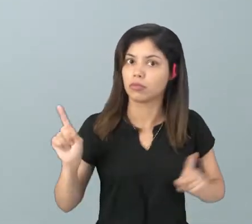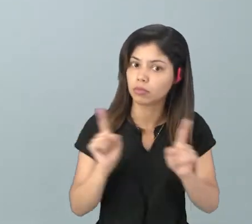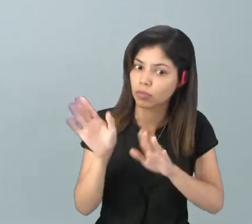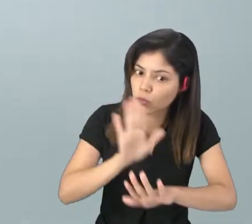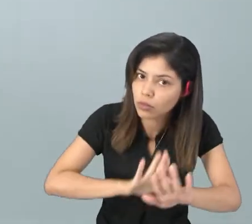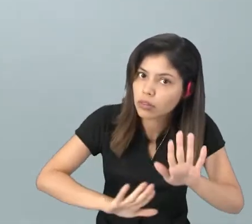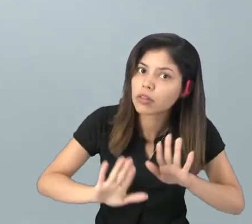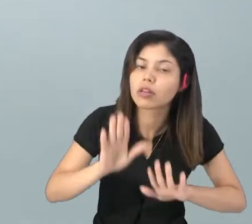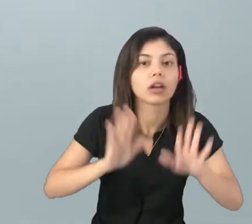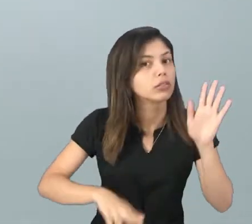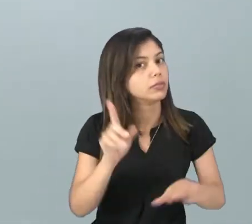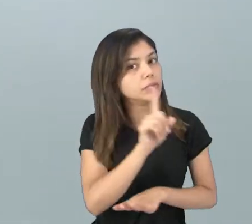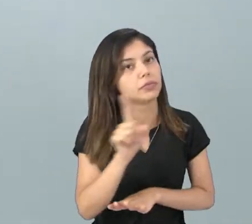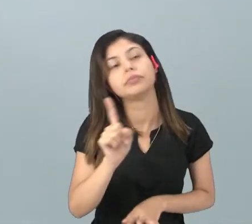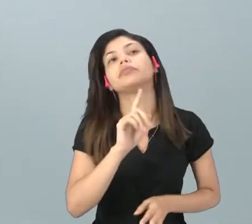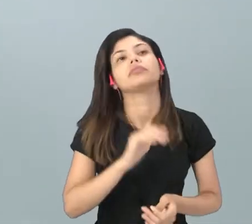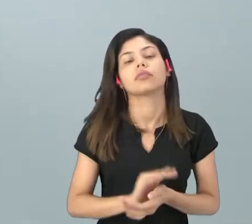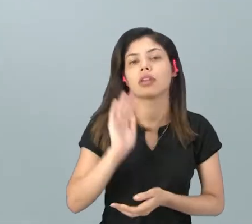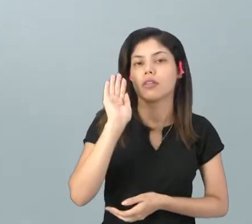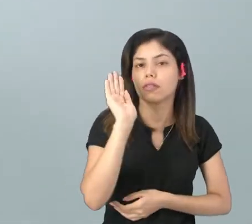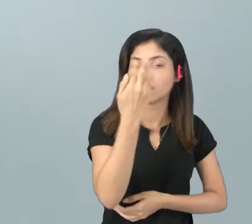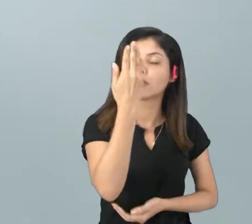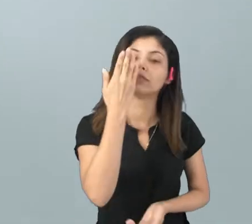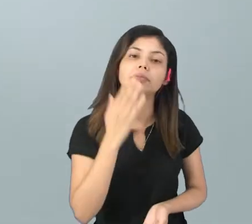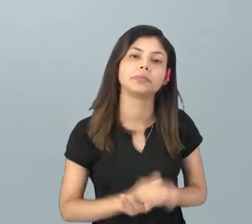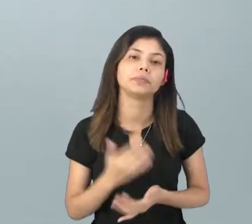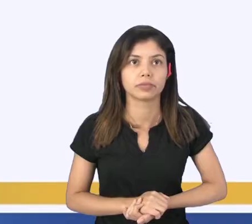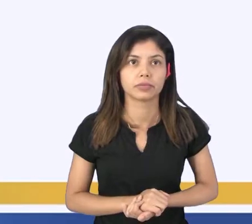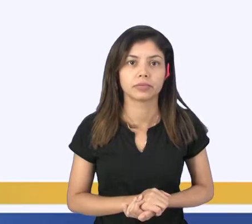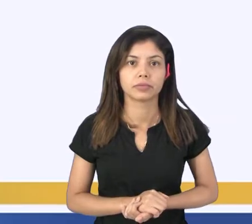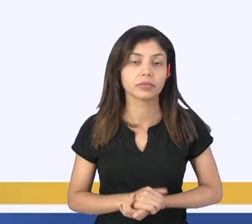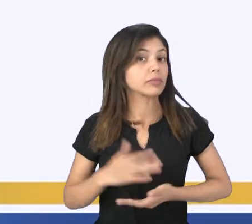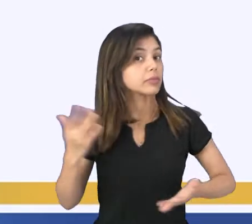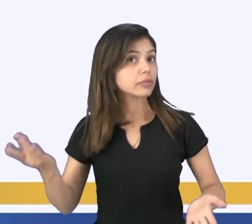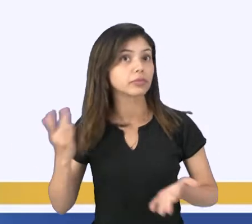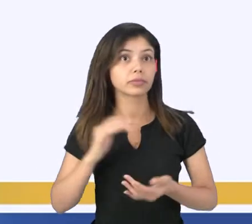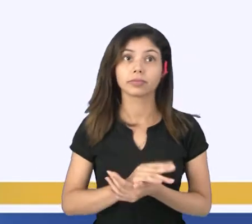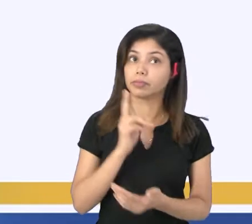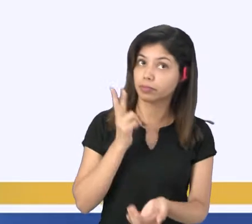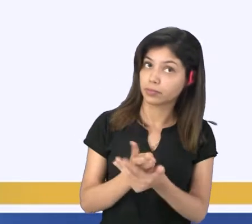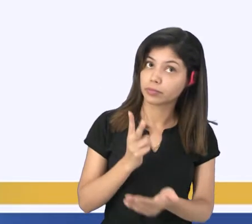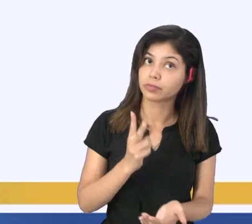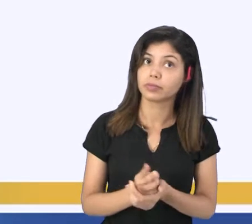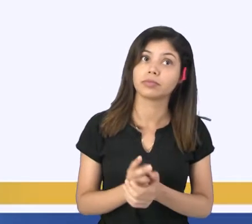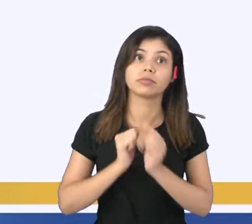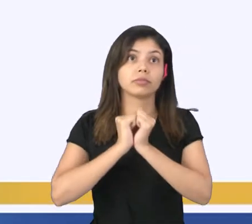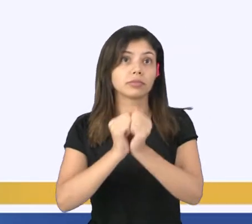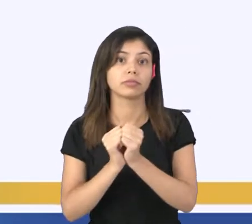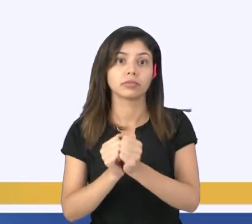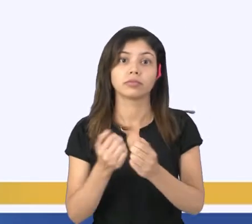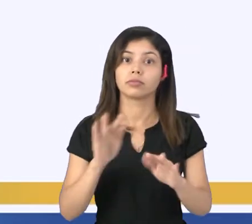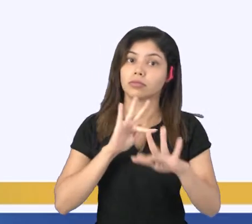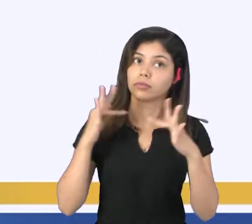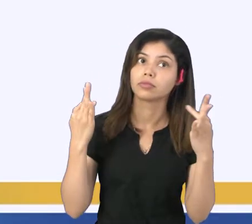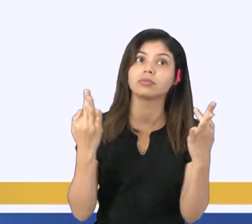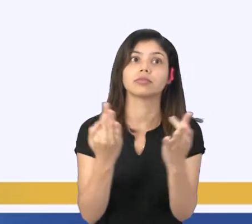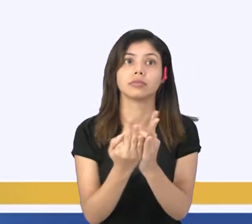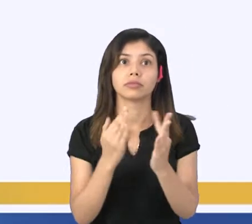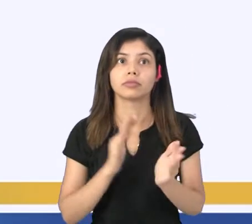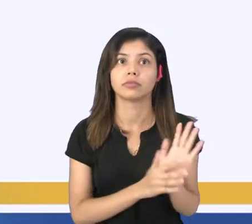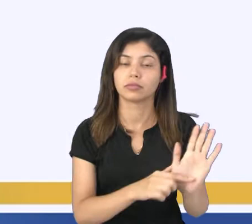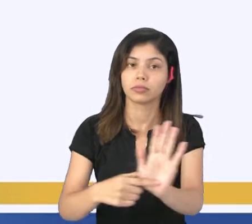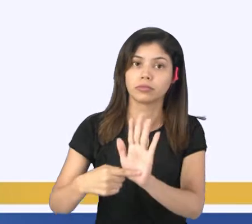Tem cuidado, às vezes não, às vezes é uma falsa notícia, né? Então, pessoal, mesmo ajuntamentos entre